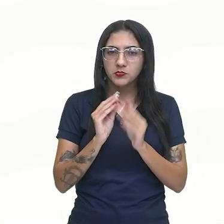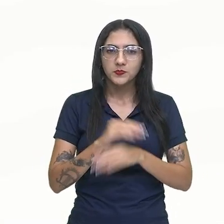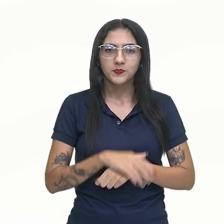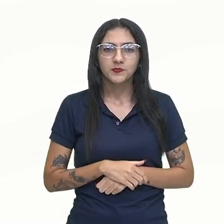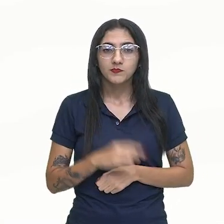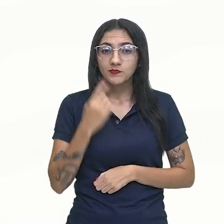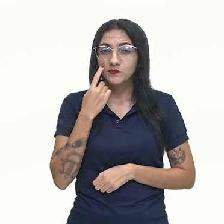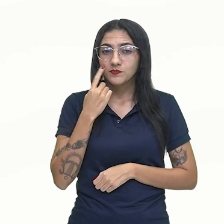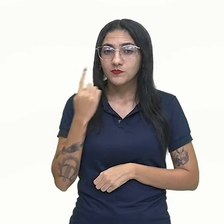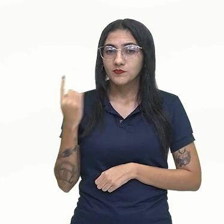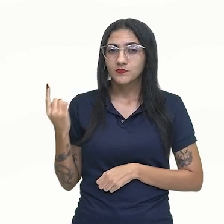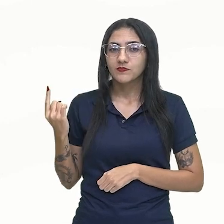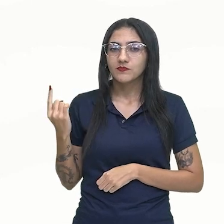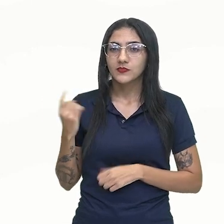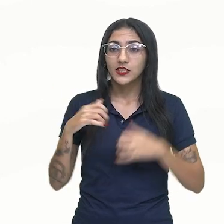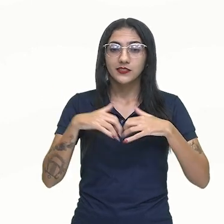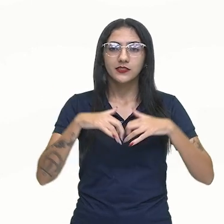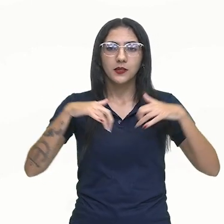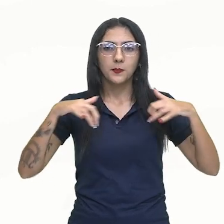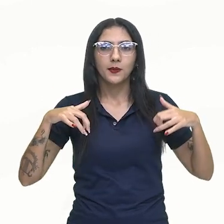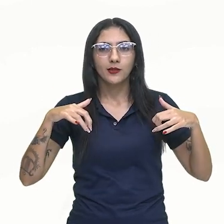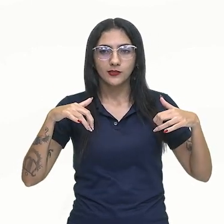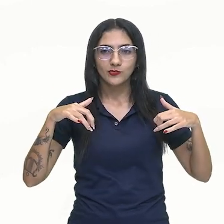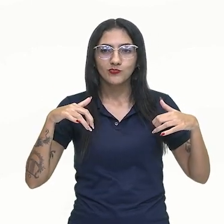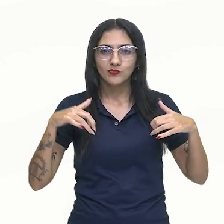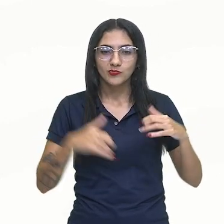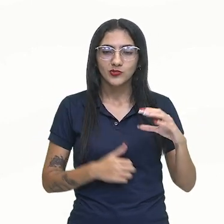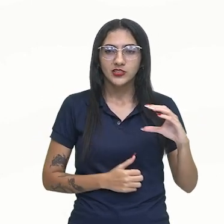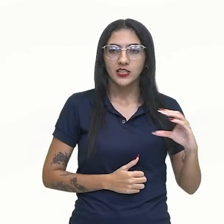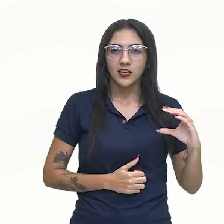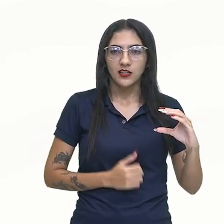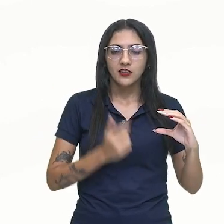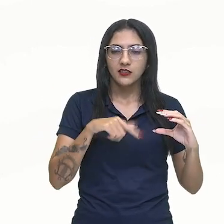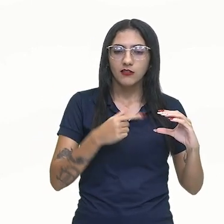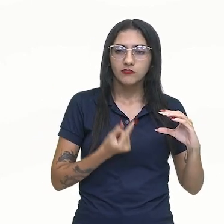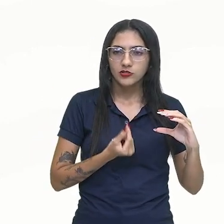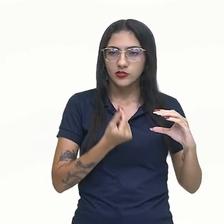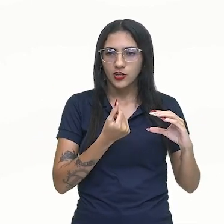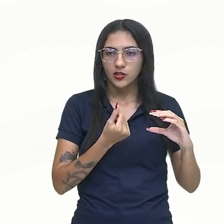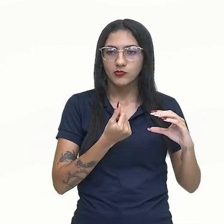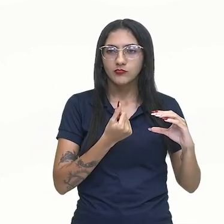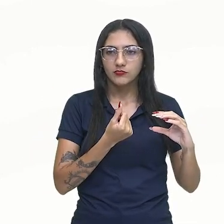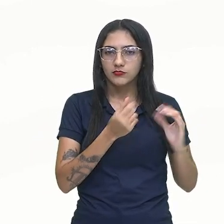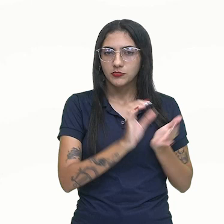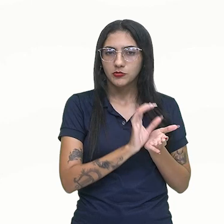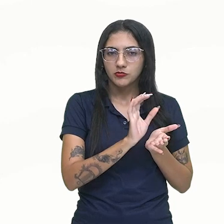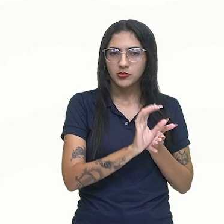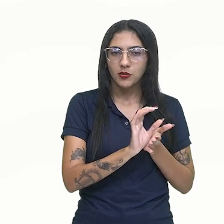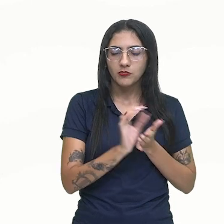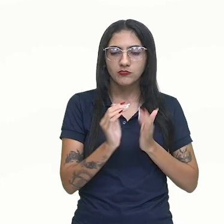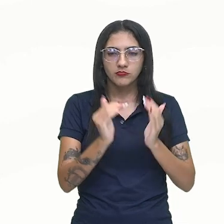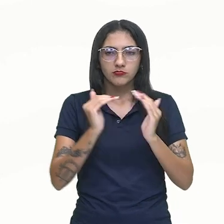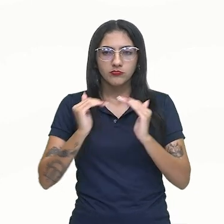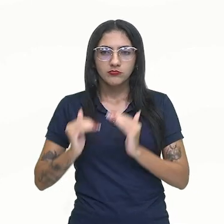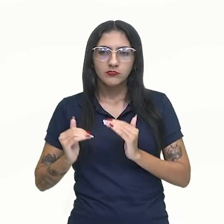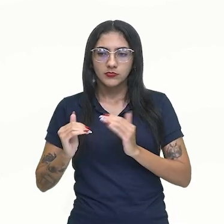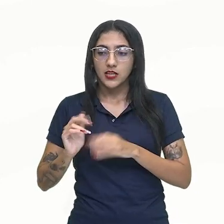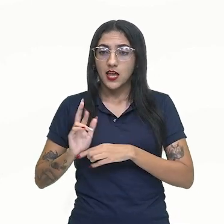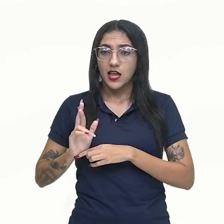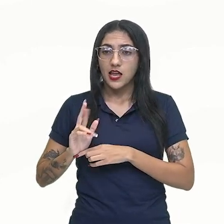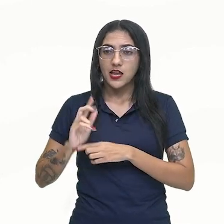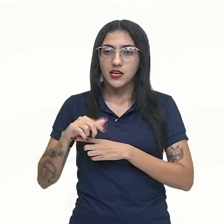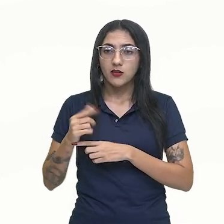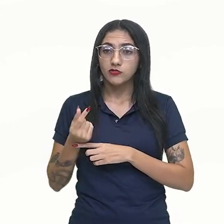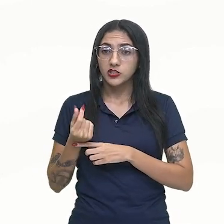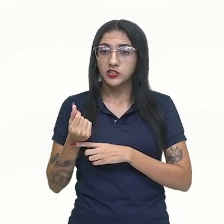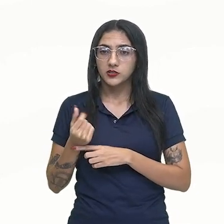né? Separou em C, né? Que é o custo, e R, que é a receita, tá?